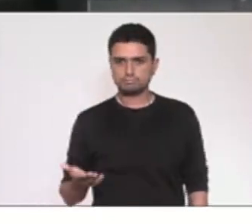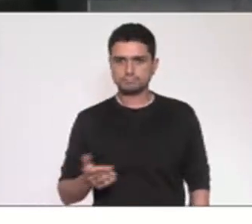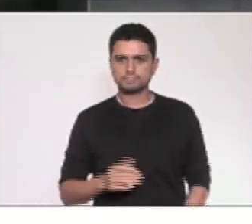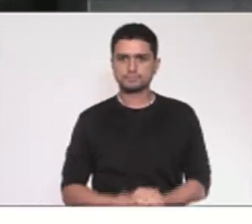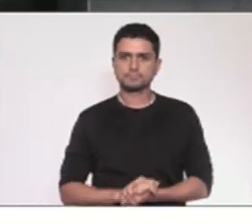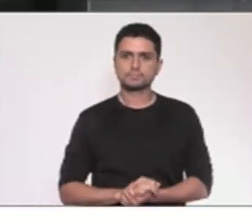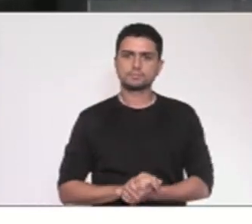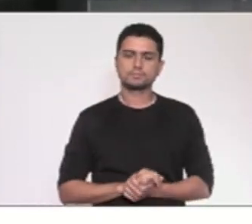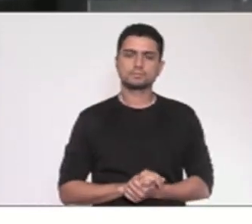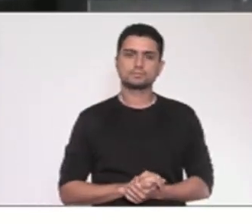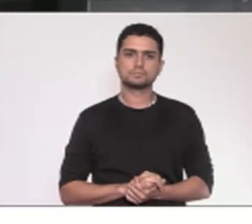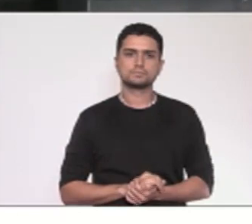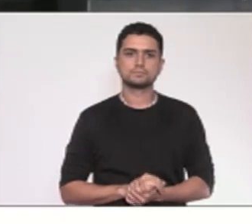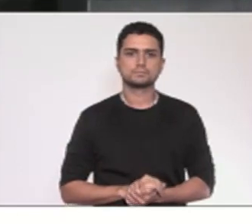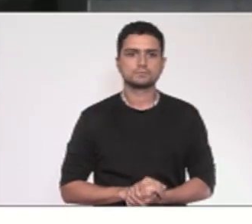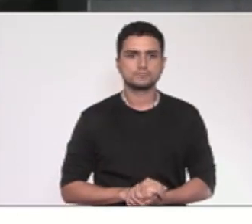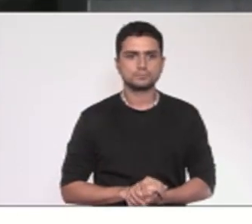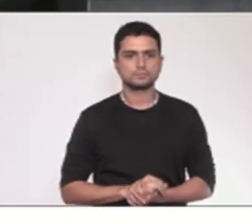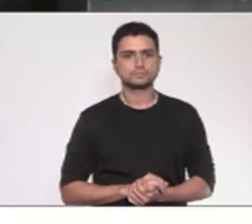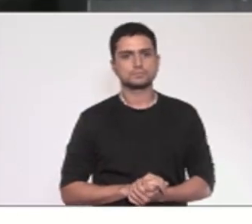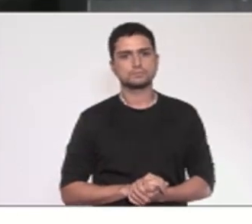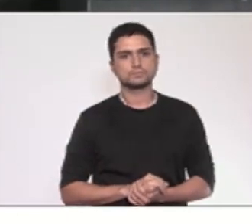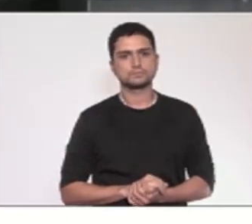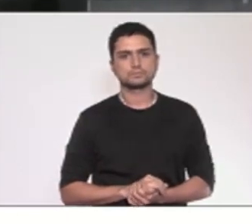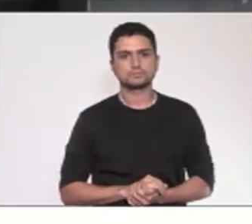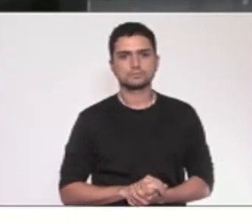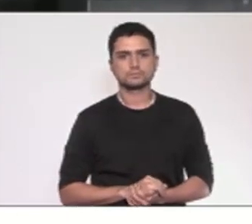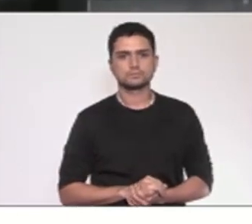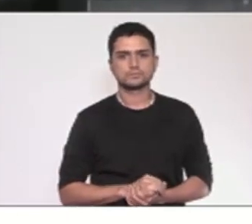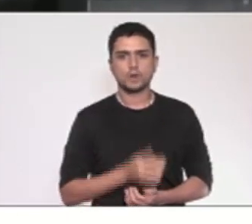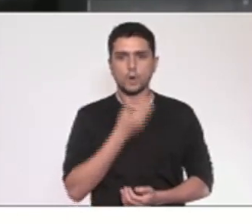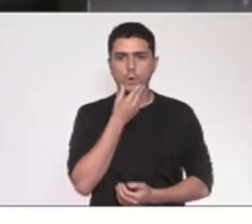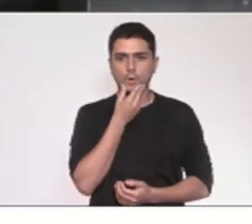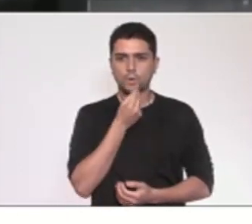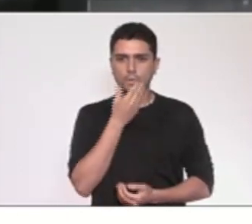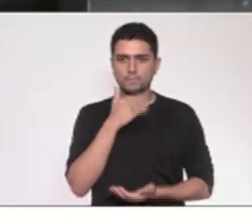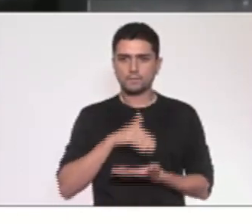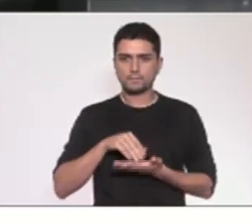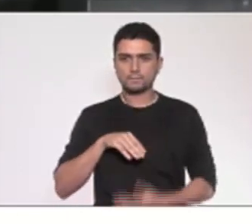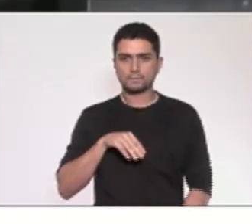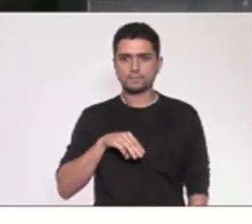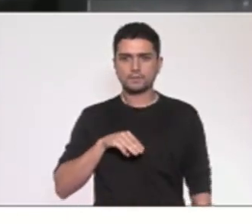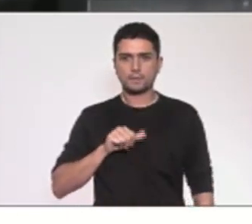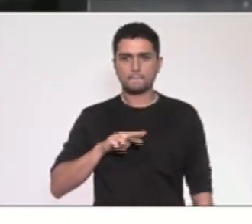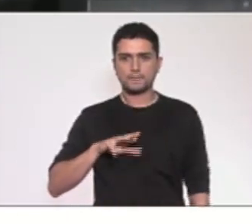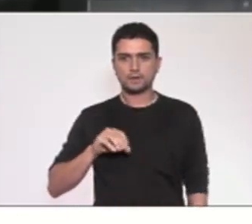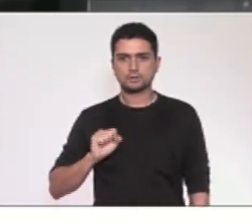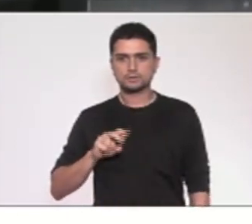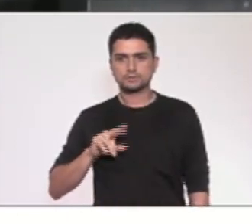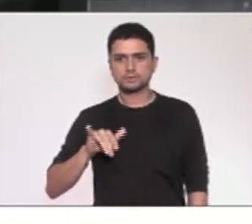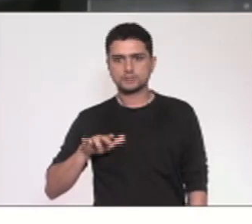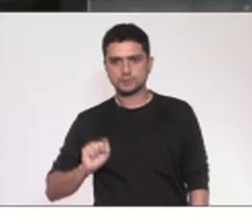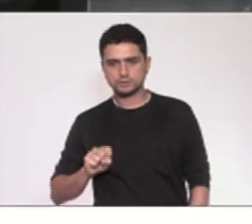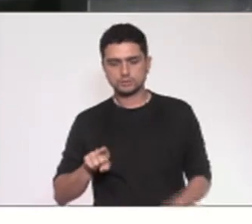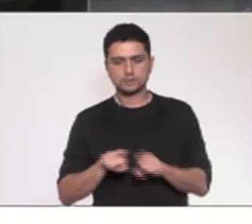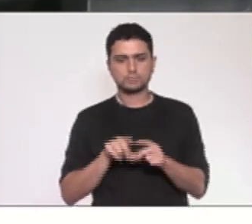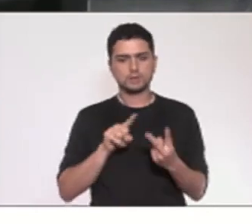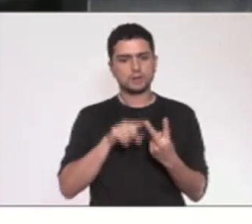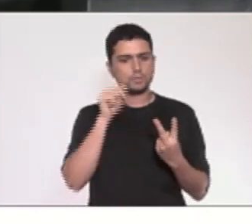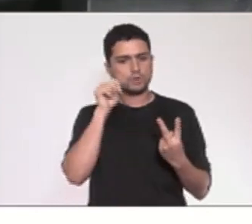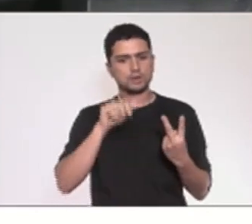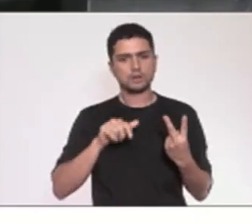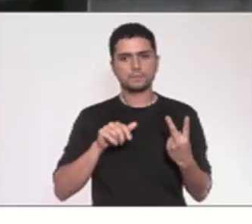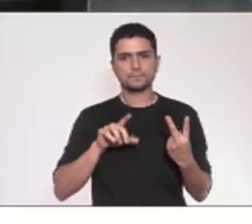os homenageados, nosso secretário, Marcos Vinícius de Almeida Braga, e a doutora Carmen